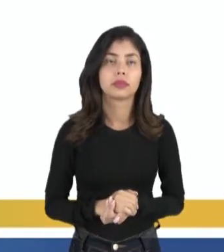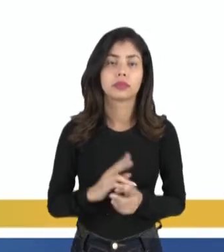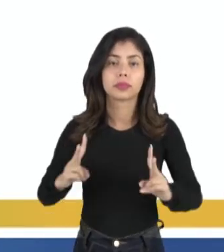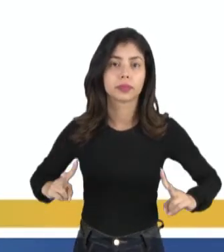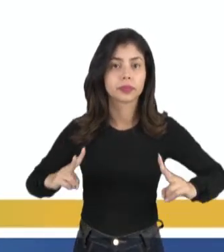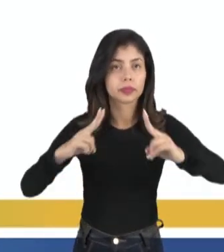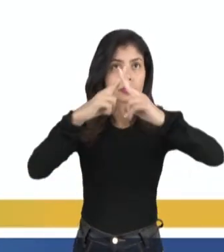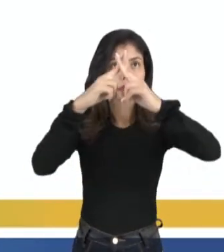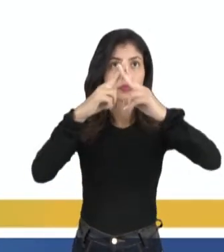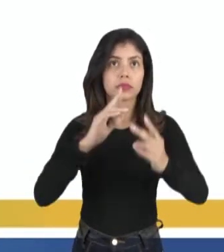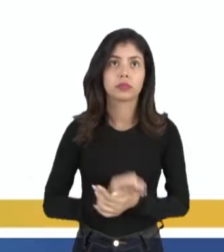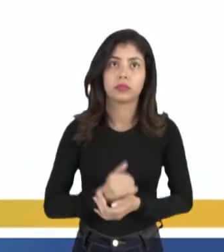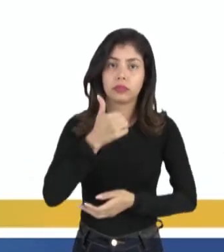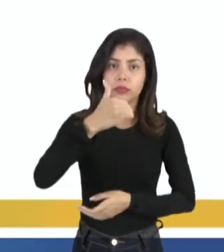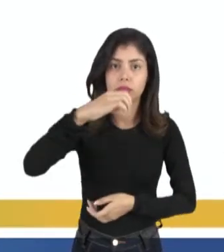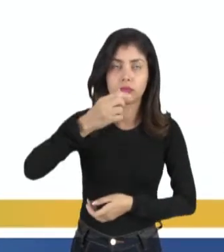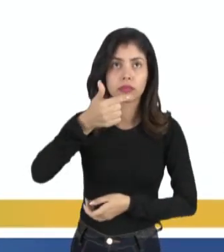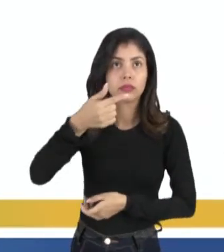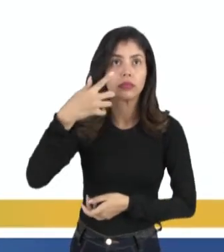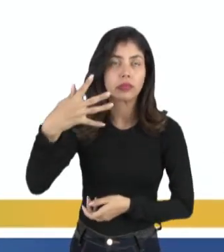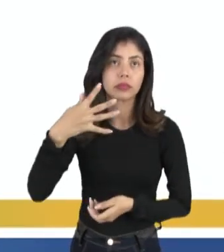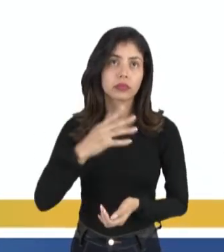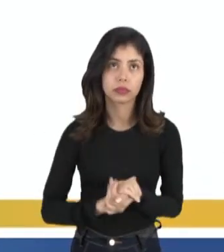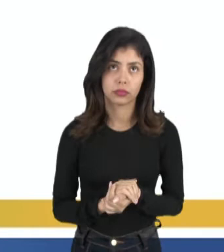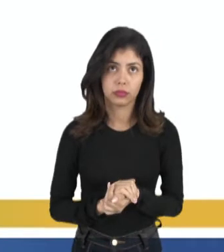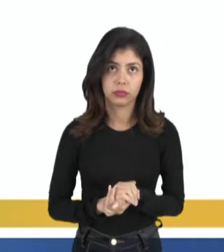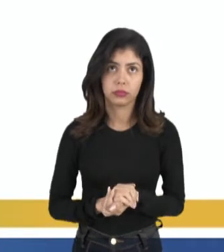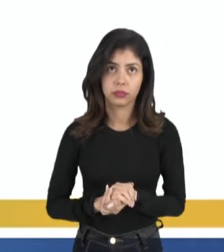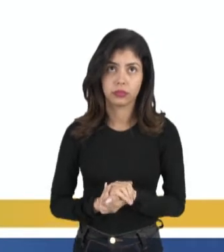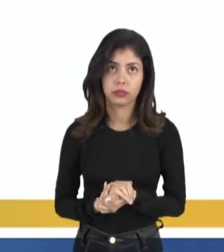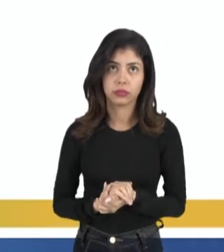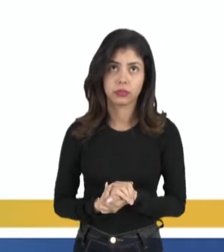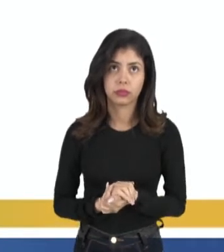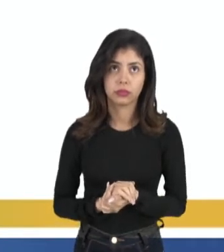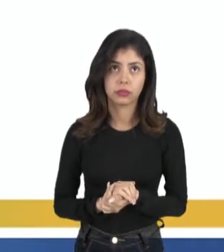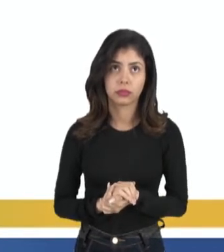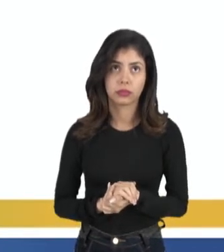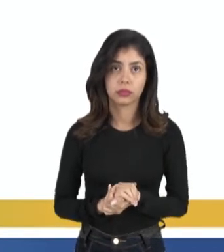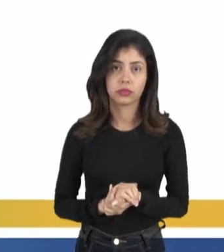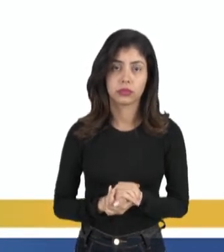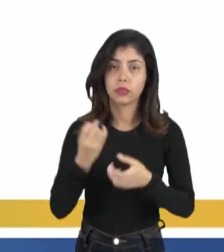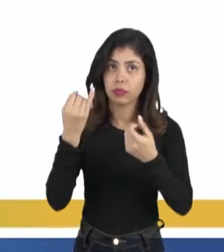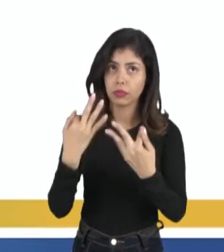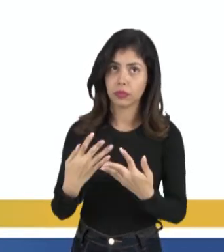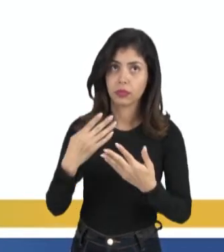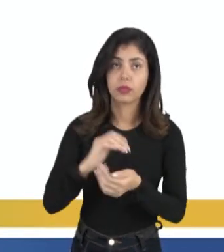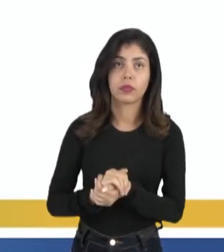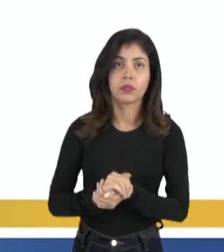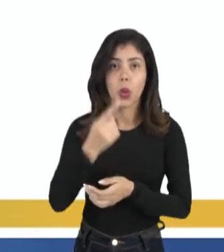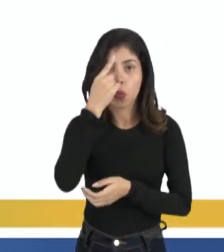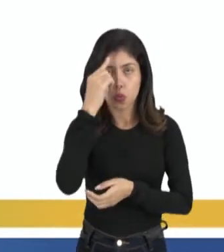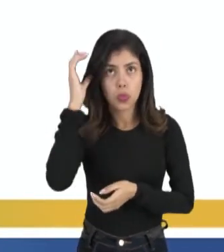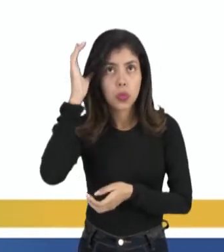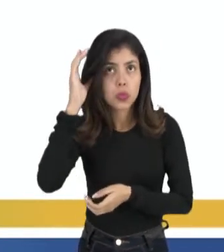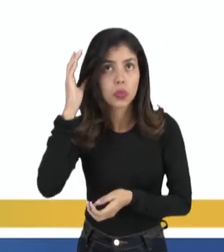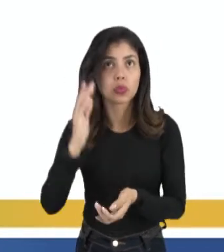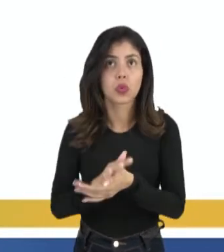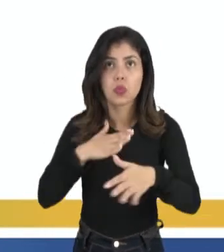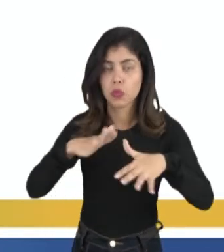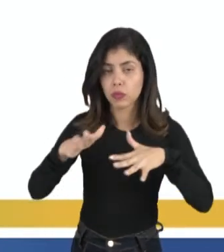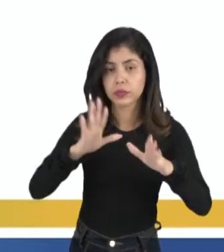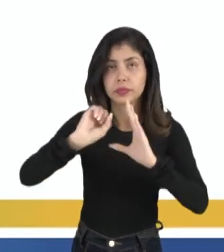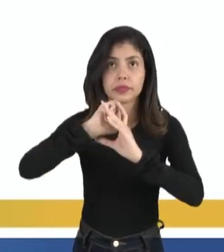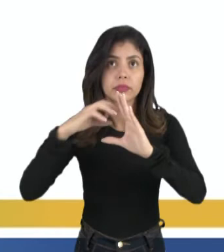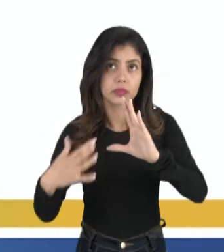despontou em Paris em 1924 né pautado no subconsciente